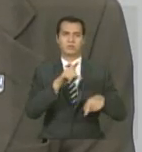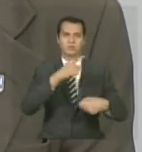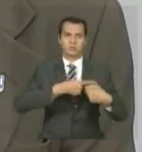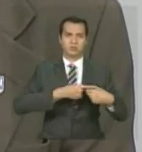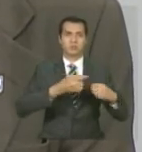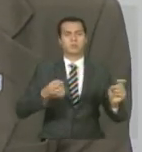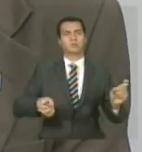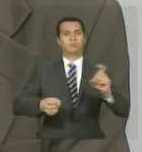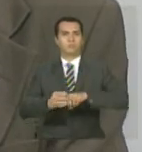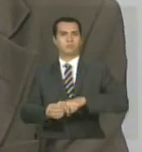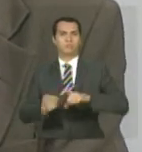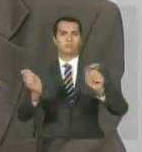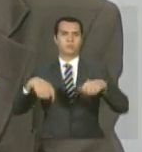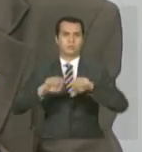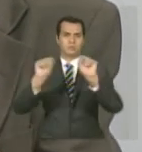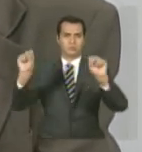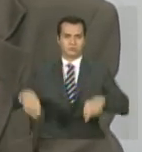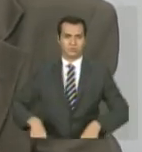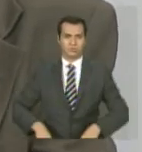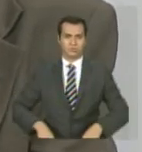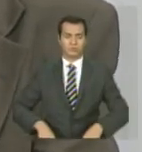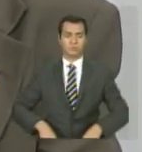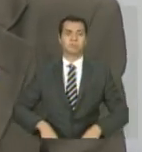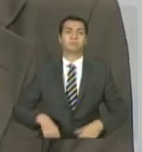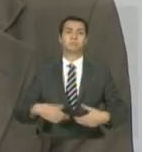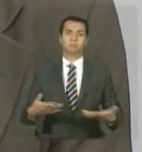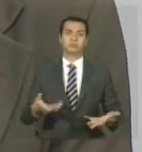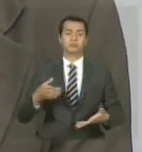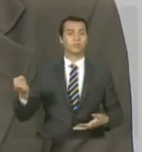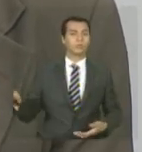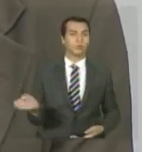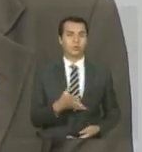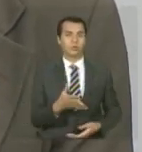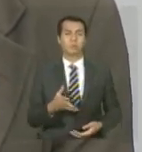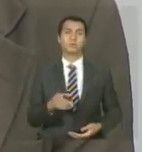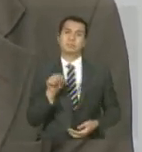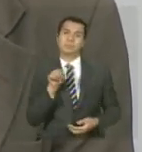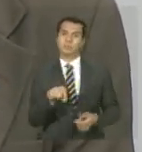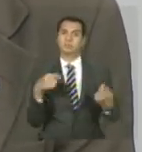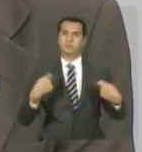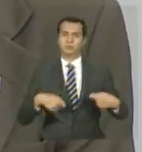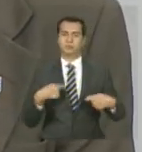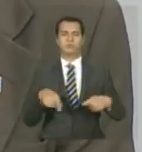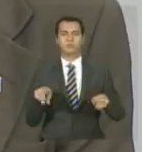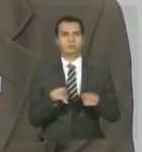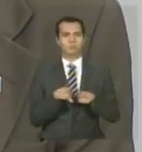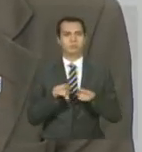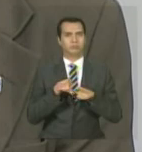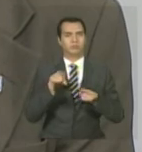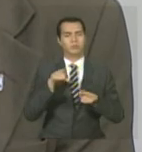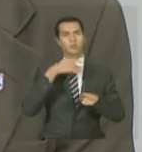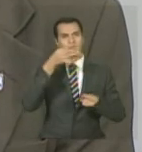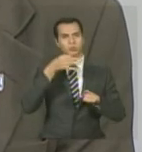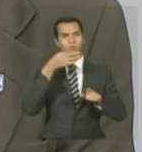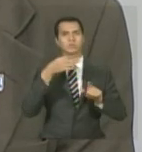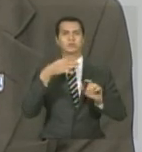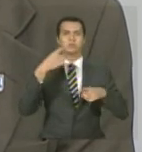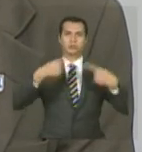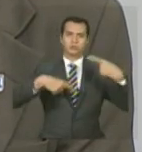falando de algo muito novo e, obviamente, pautar esse tema nas conferências, tanto na nacional quanto nas estaduais,